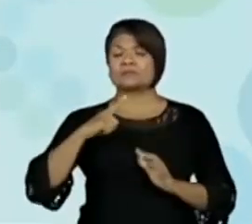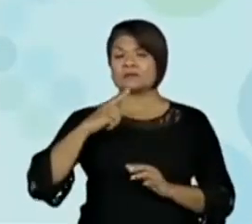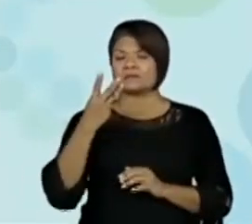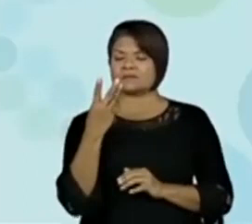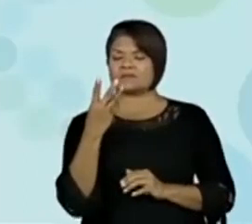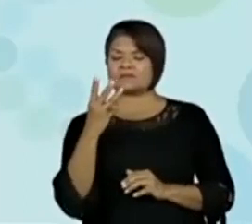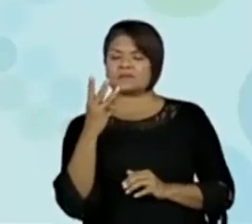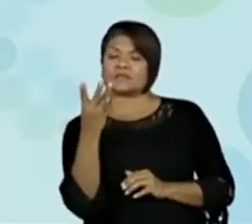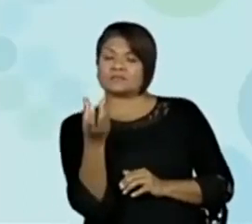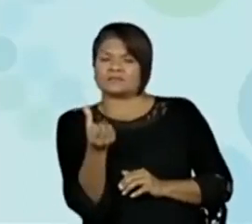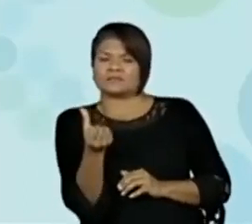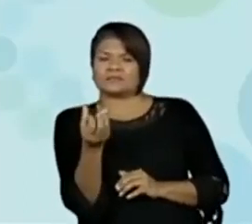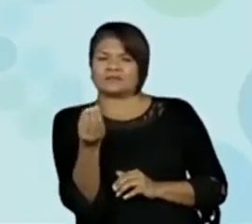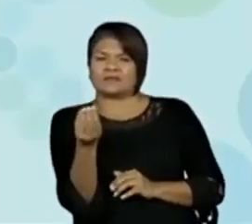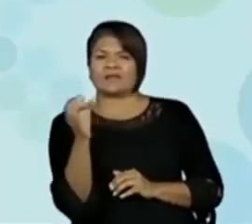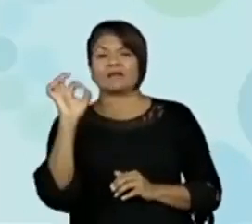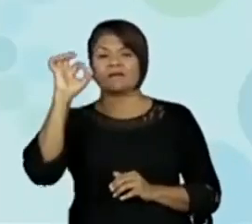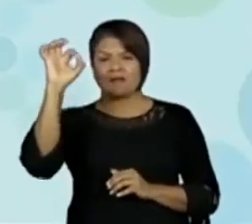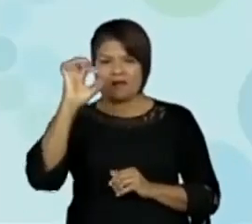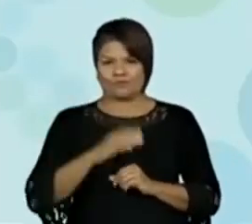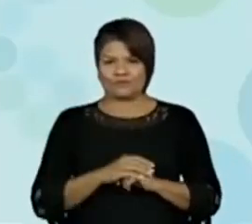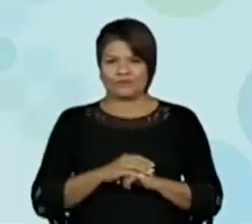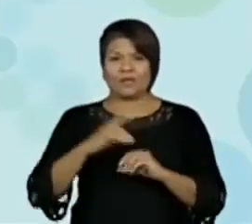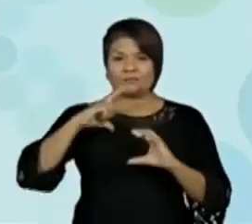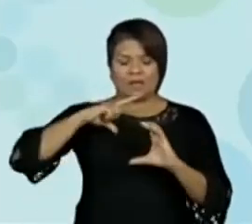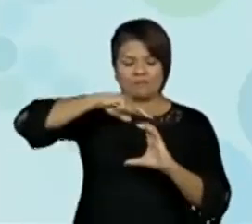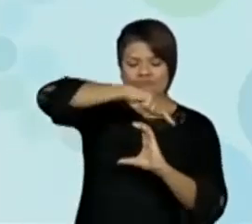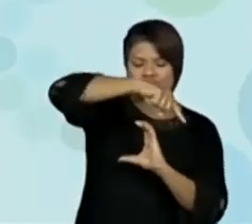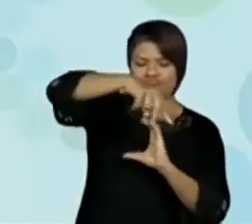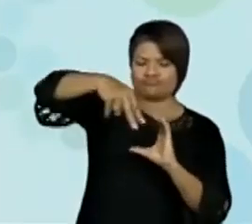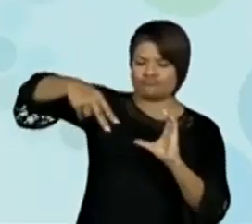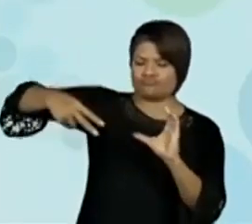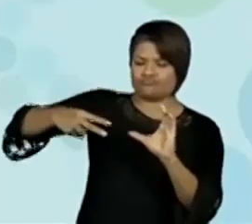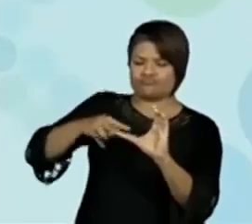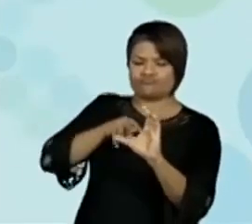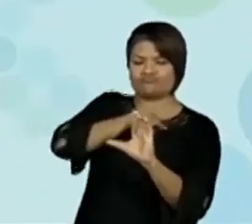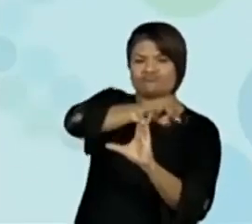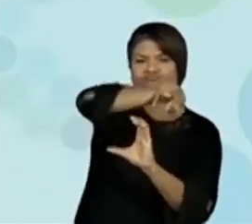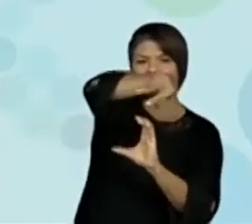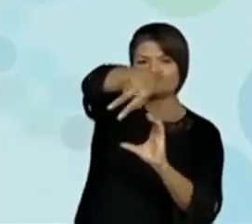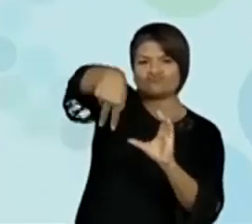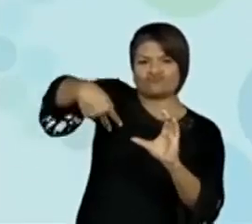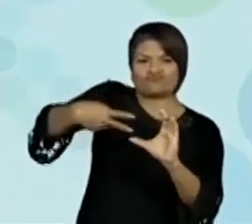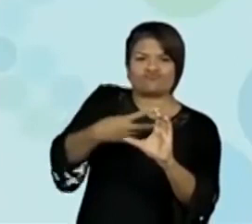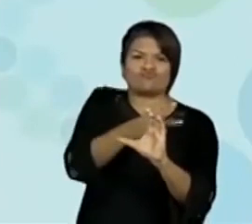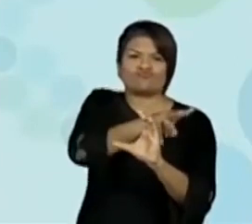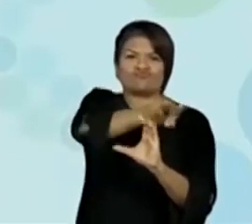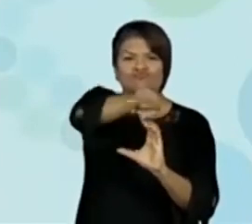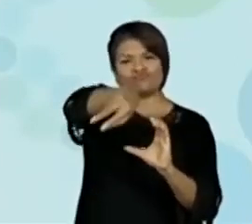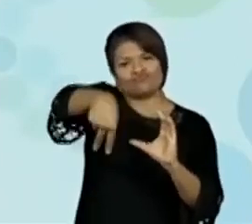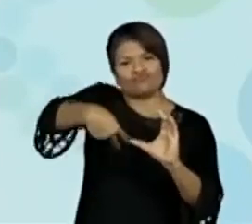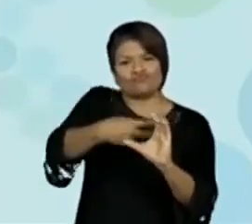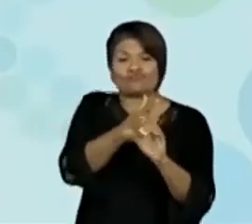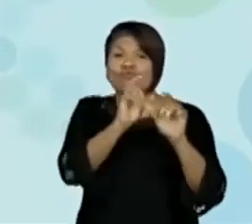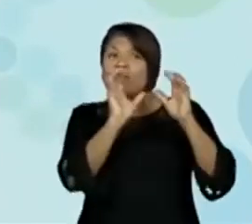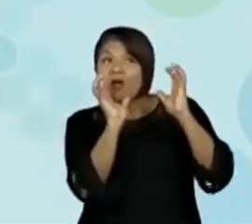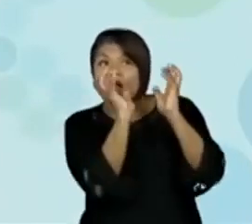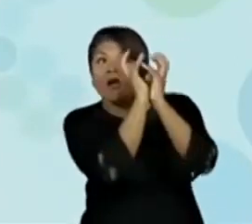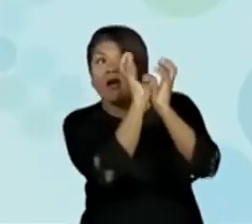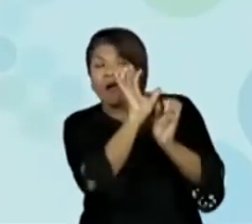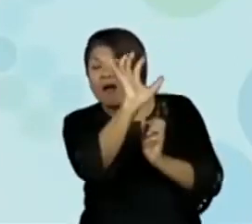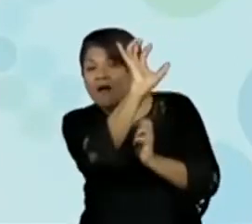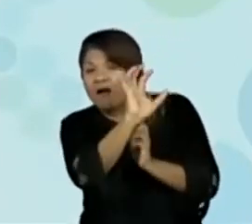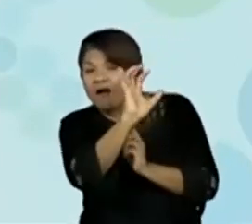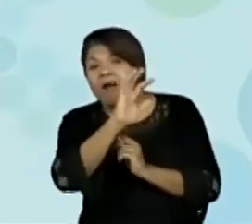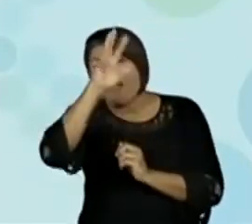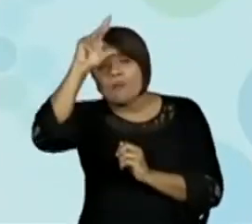360 graus da região da Amazônia e arredores. Ou seja, né, aqui a gente começa a